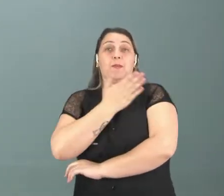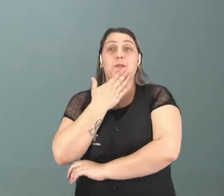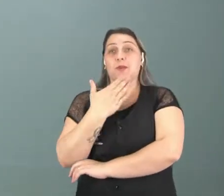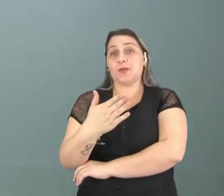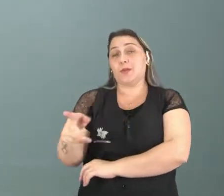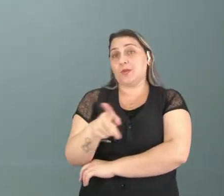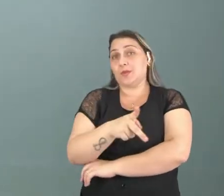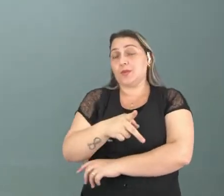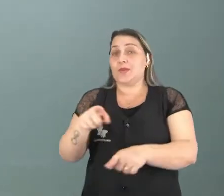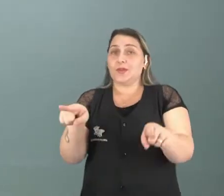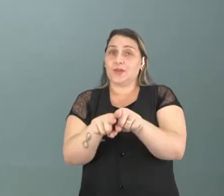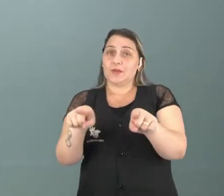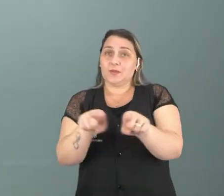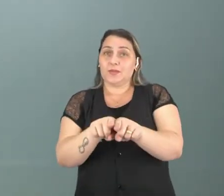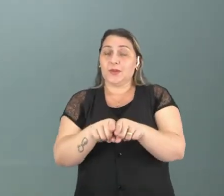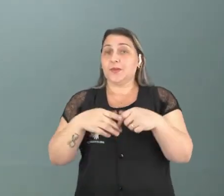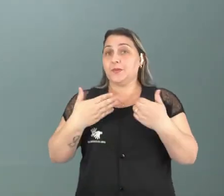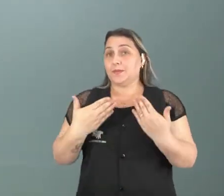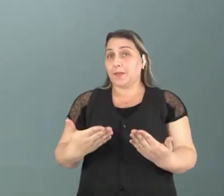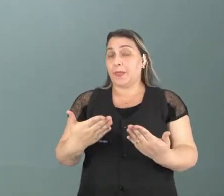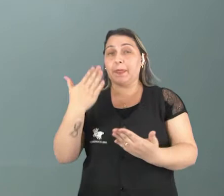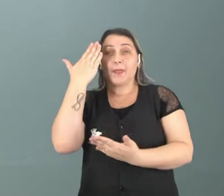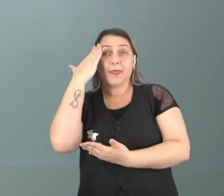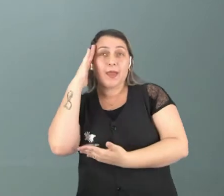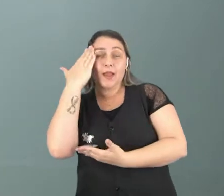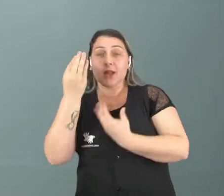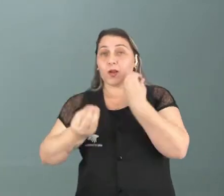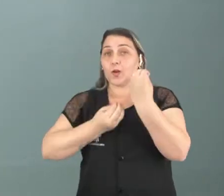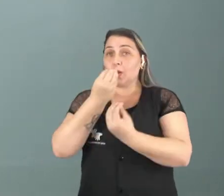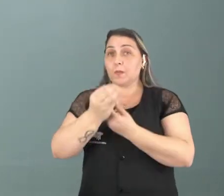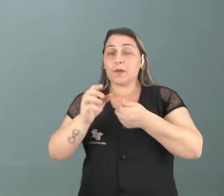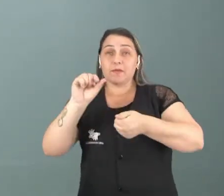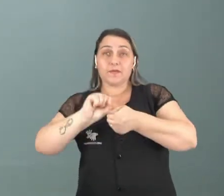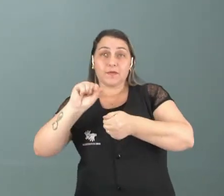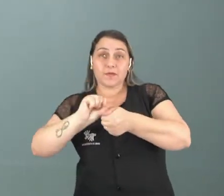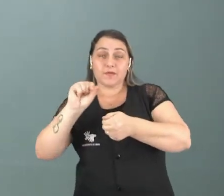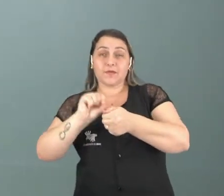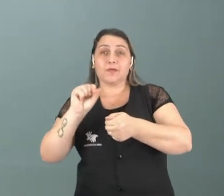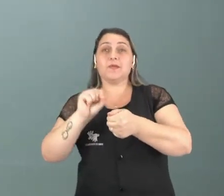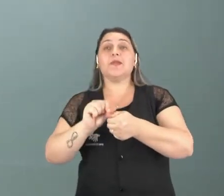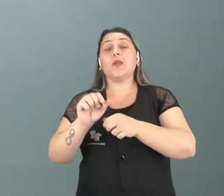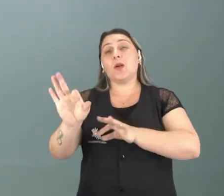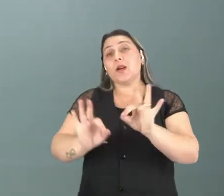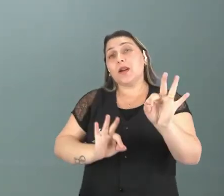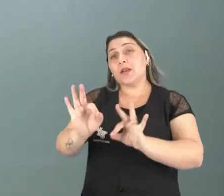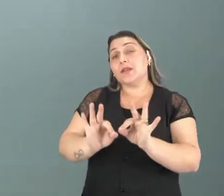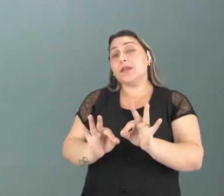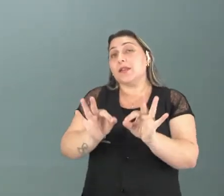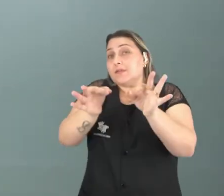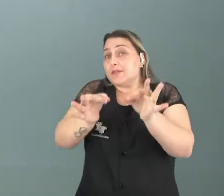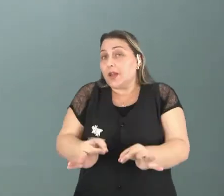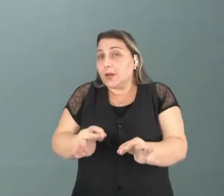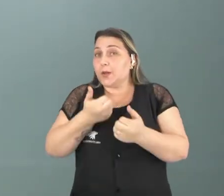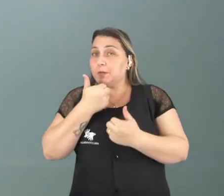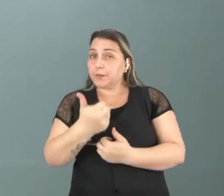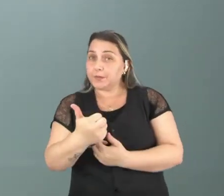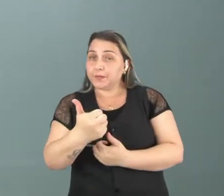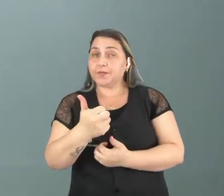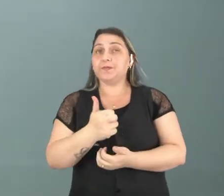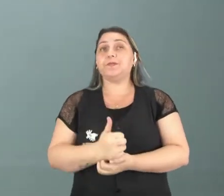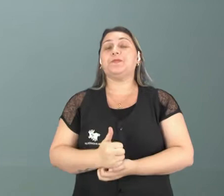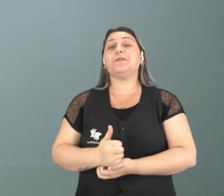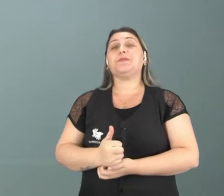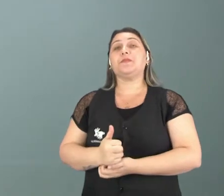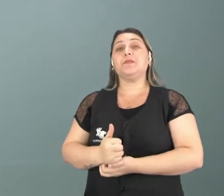pelos professores também, tá? A gente vai compreender como ele é composto e como ele pode ser organizado da maneira correta, tá bom?